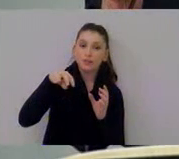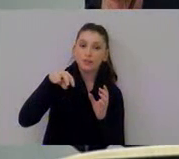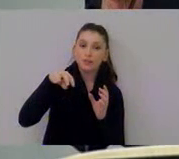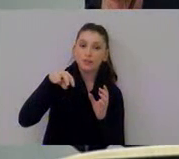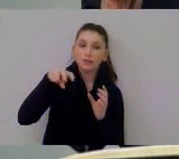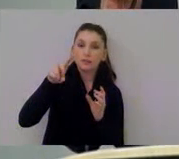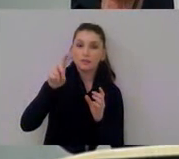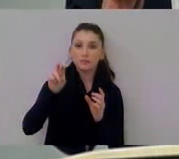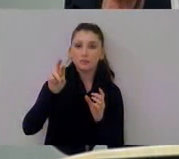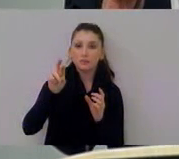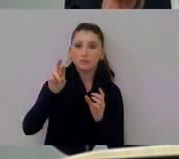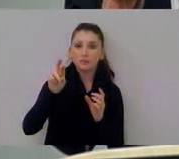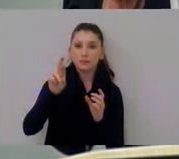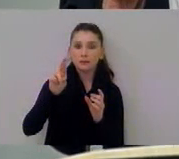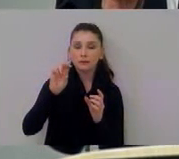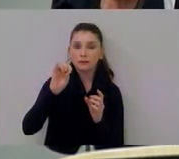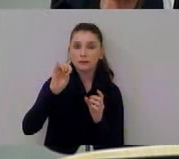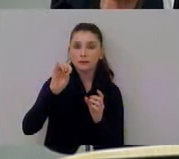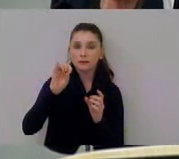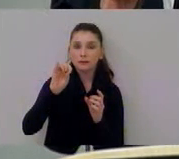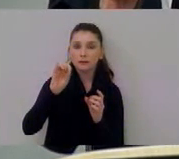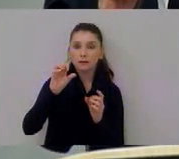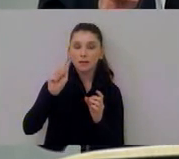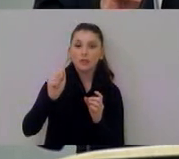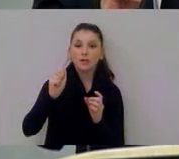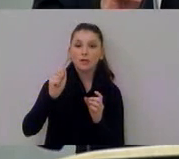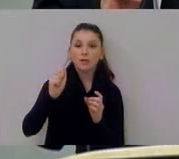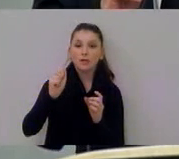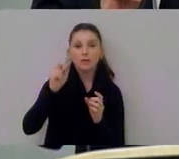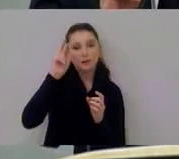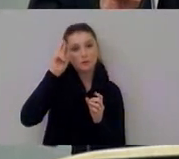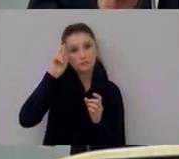ao presidente Dona Maria,